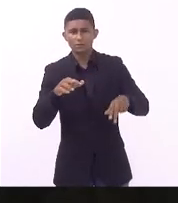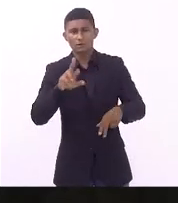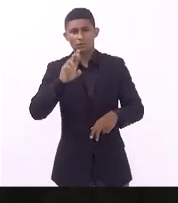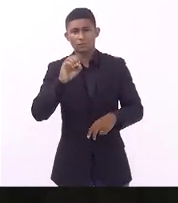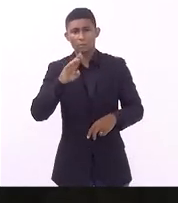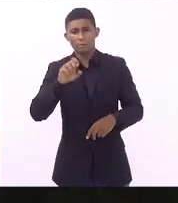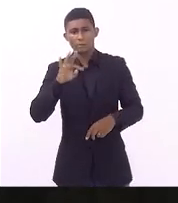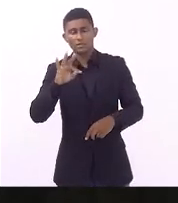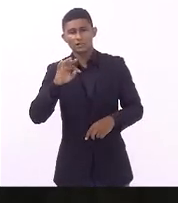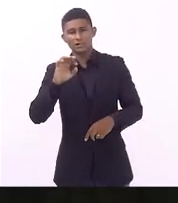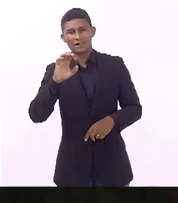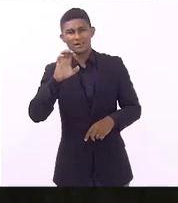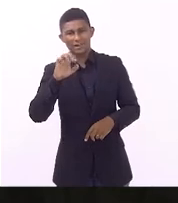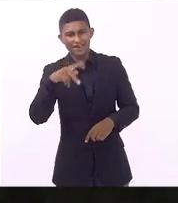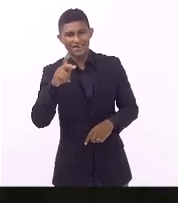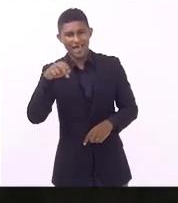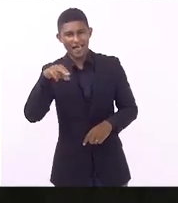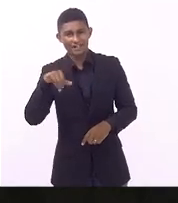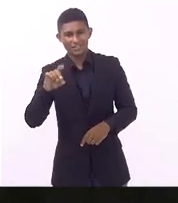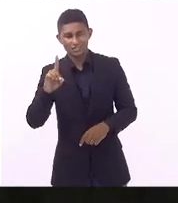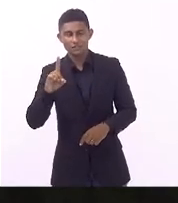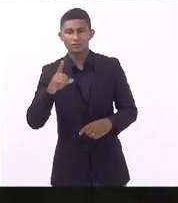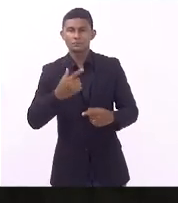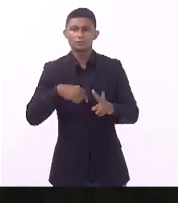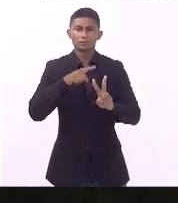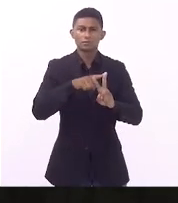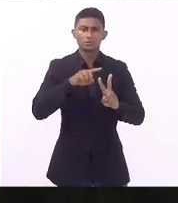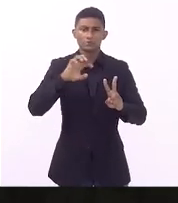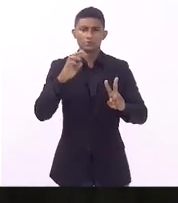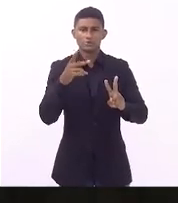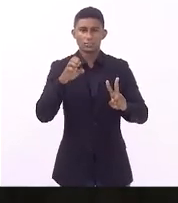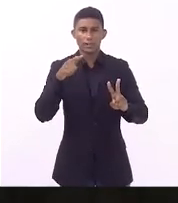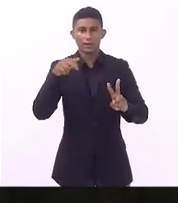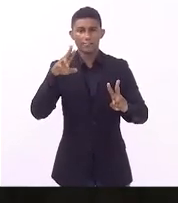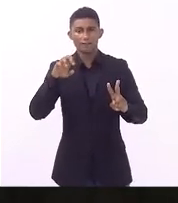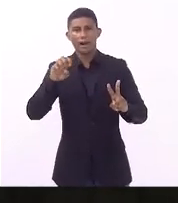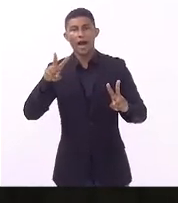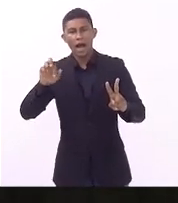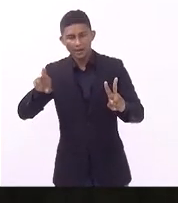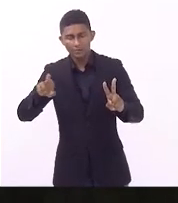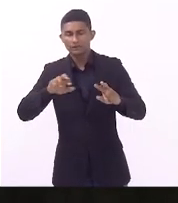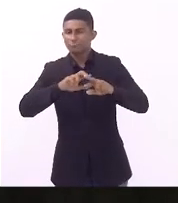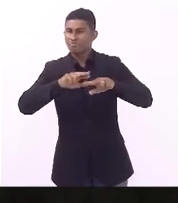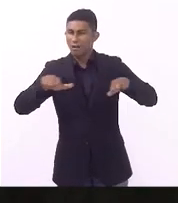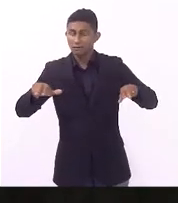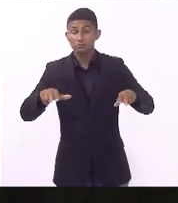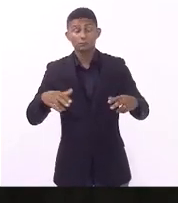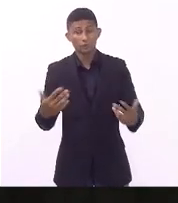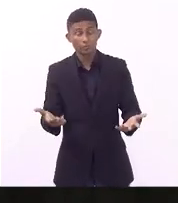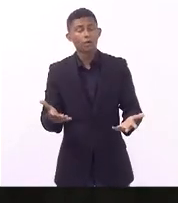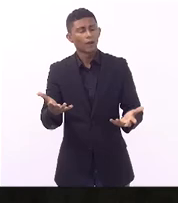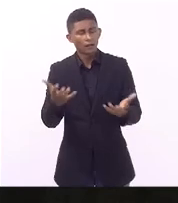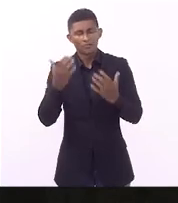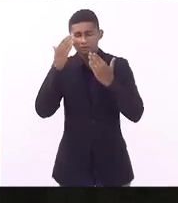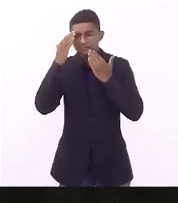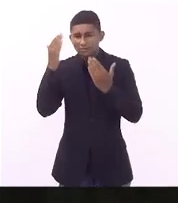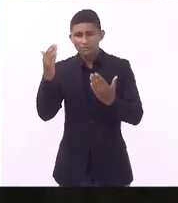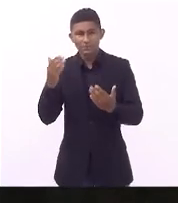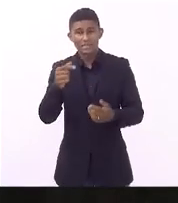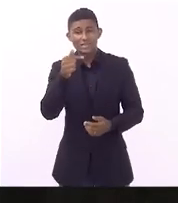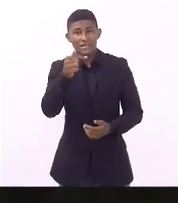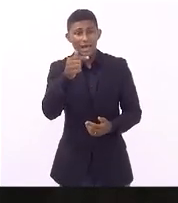Yuri Gagarin e muitos outros. Quero, nesse momento, agradecer profundamente aos 7 brilhantes advogados que nos